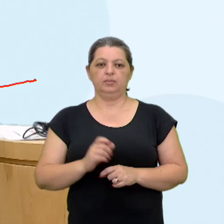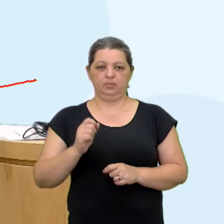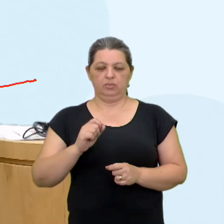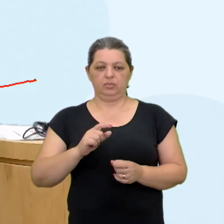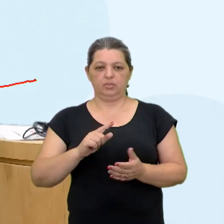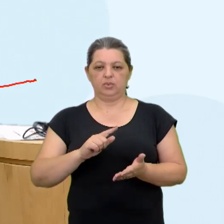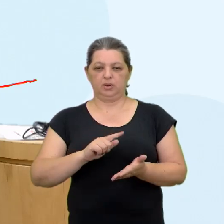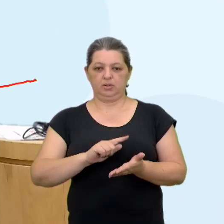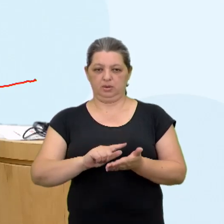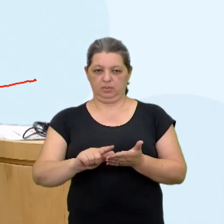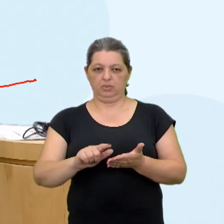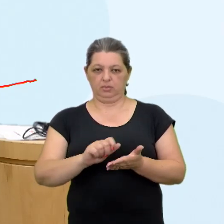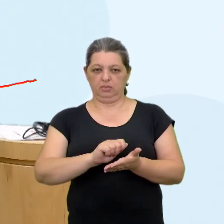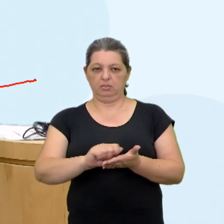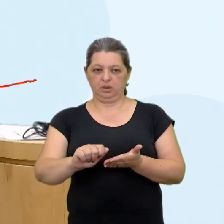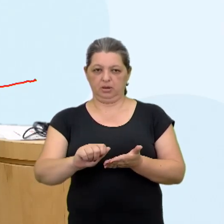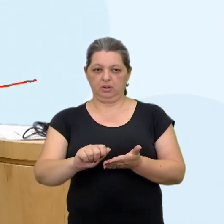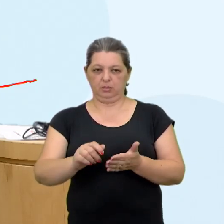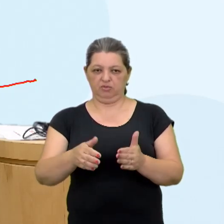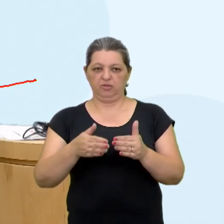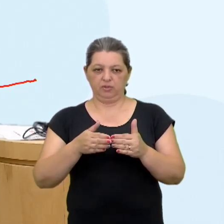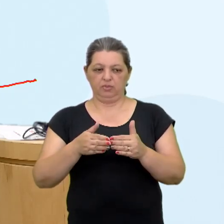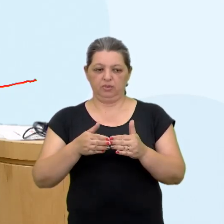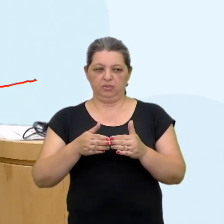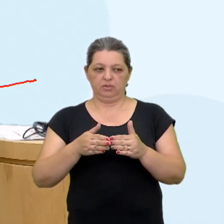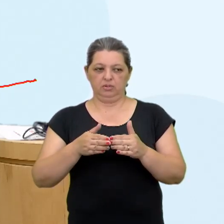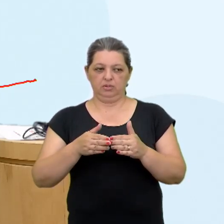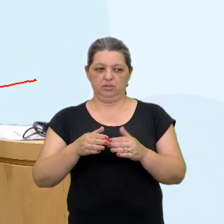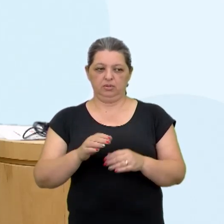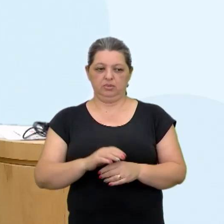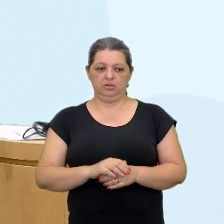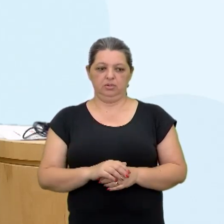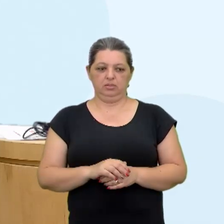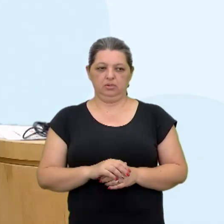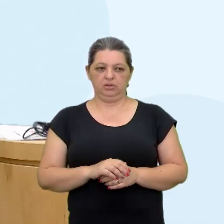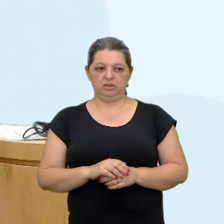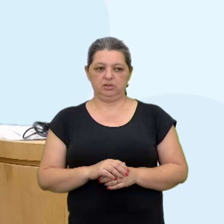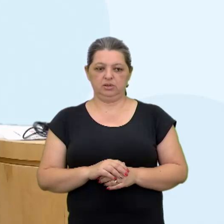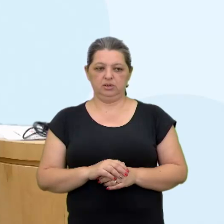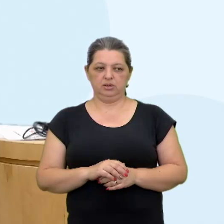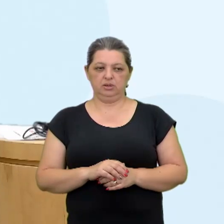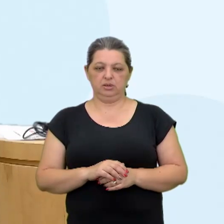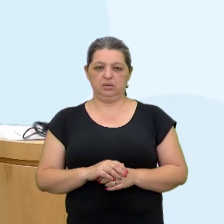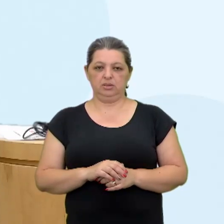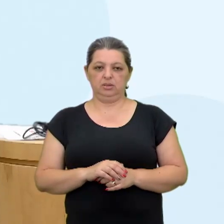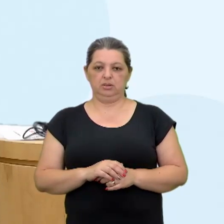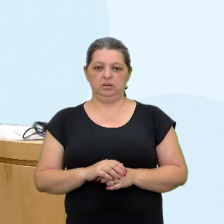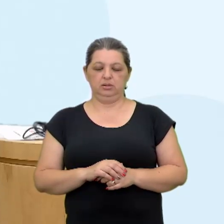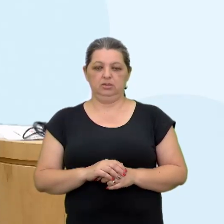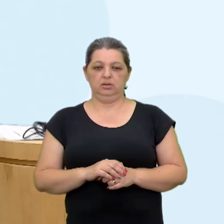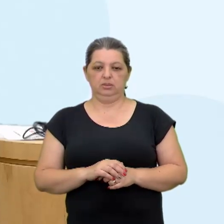mim, por favor? A tela que aí fica... Que eu acho que eu já arrisquei muito. Muito obrigada.